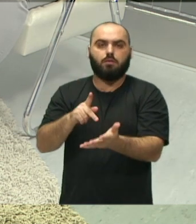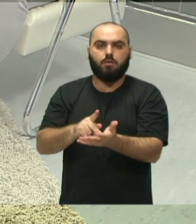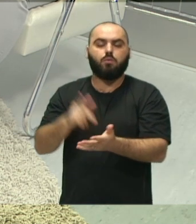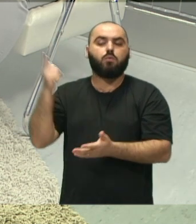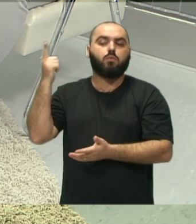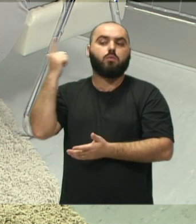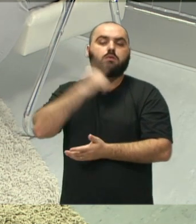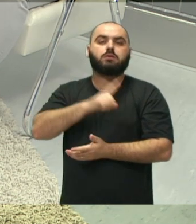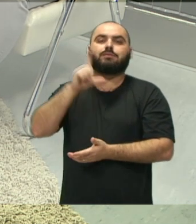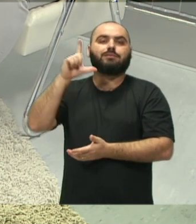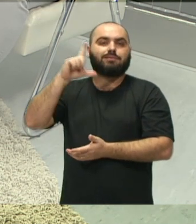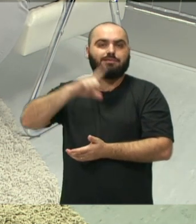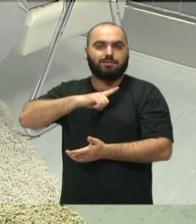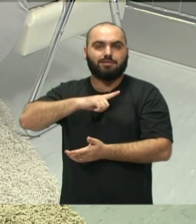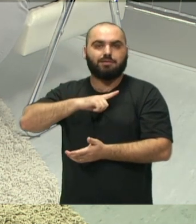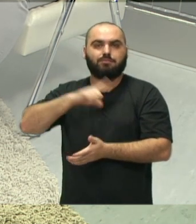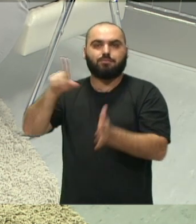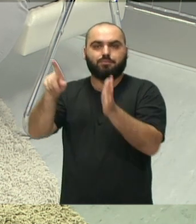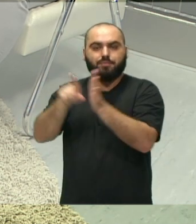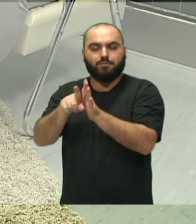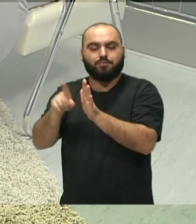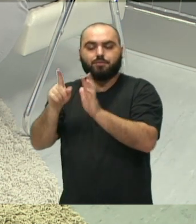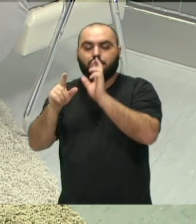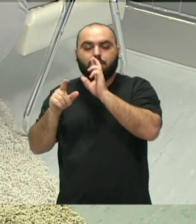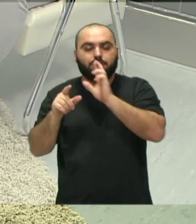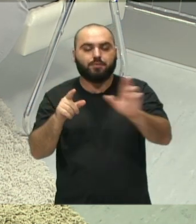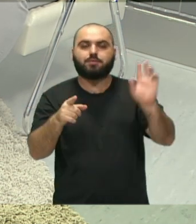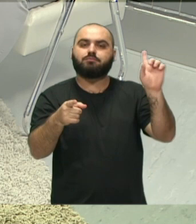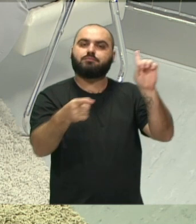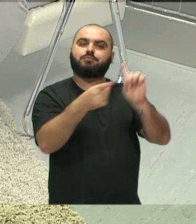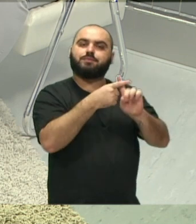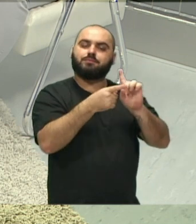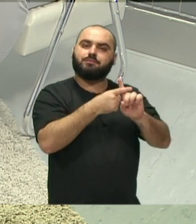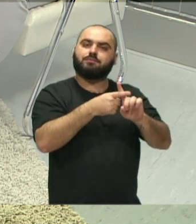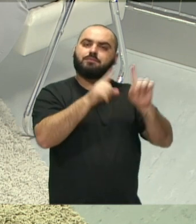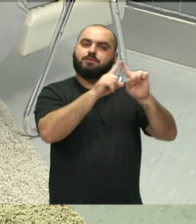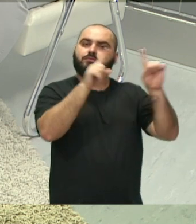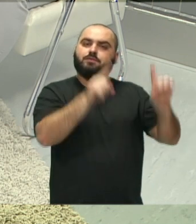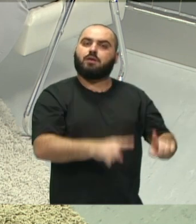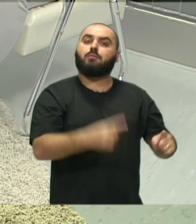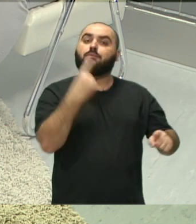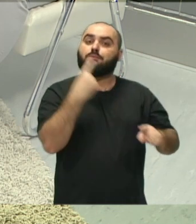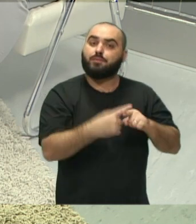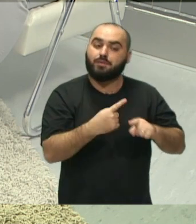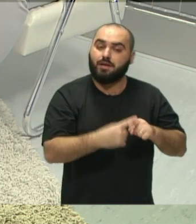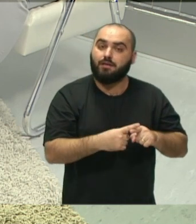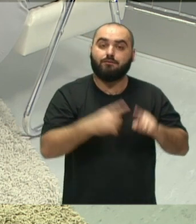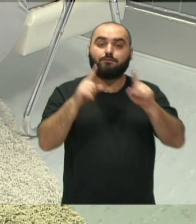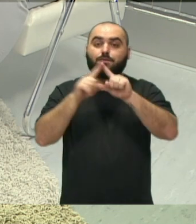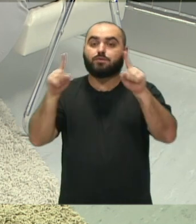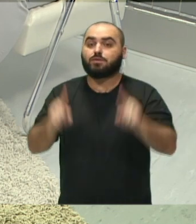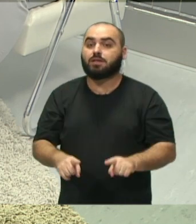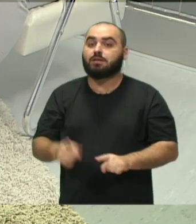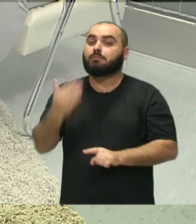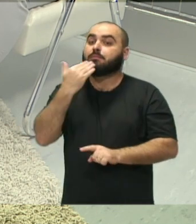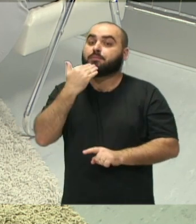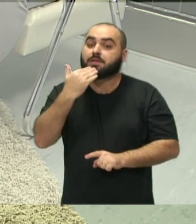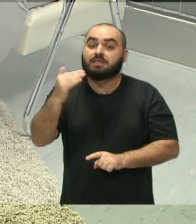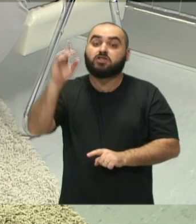aí um desdobramento favorável aos profissionais que estão, repito, reivindicando direitos,